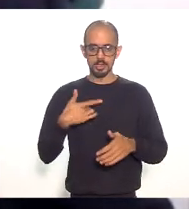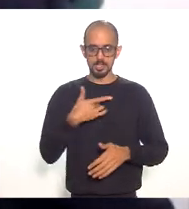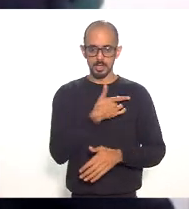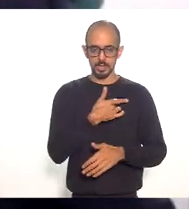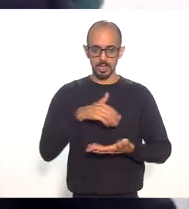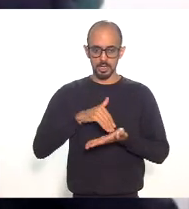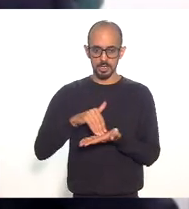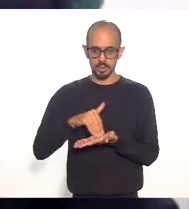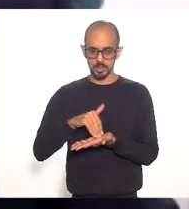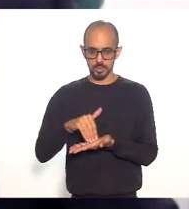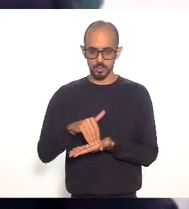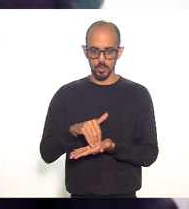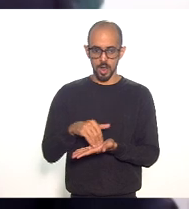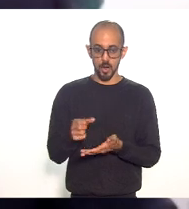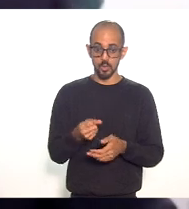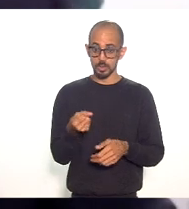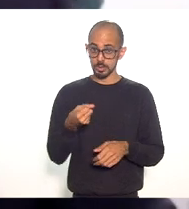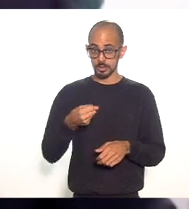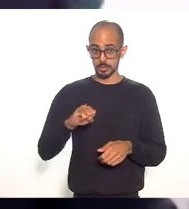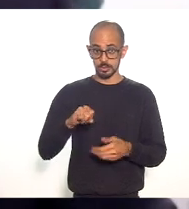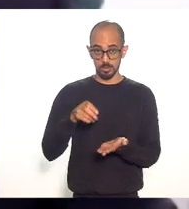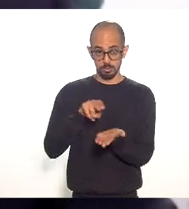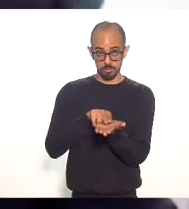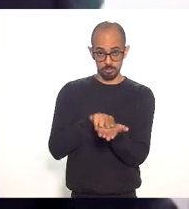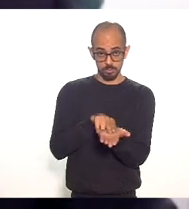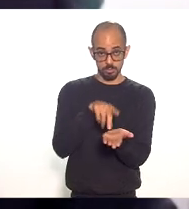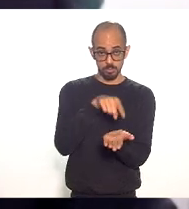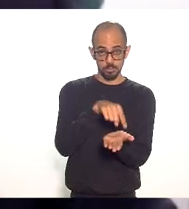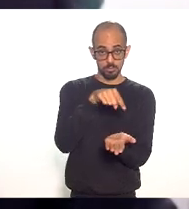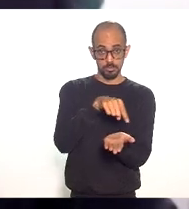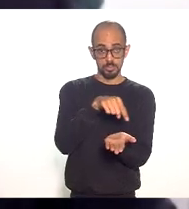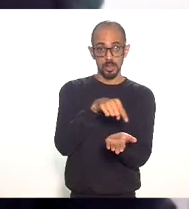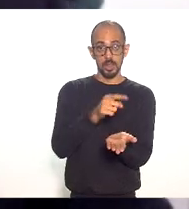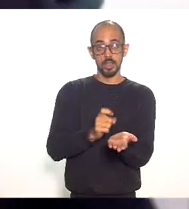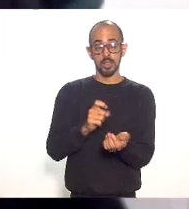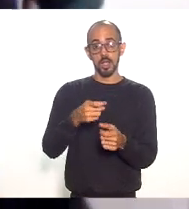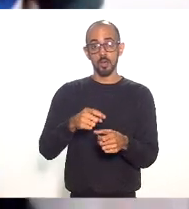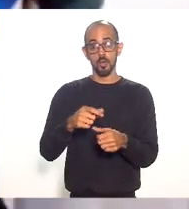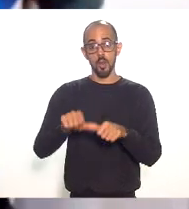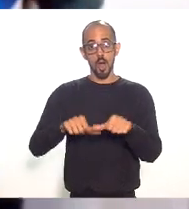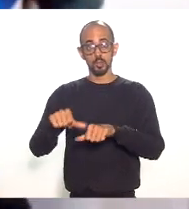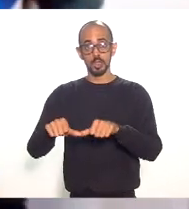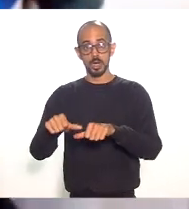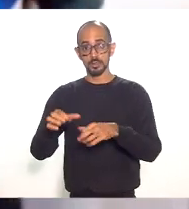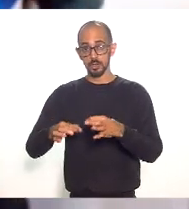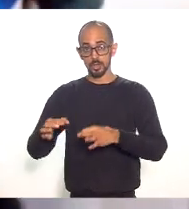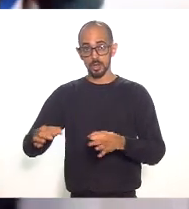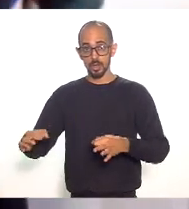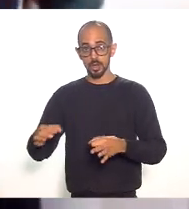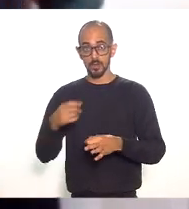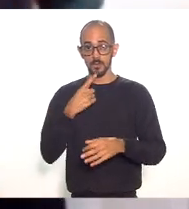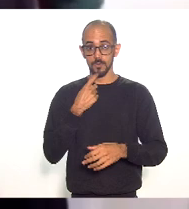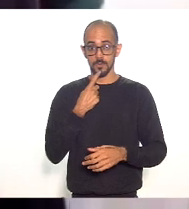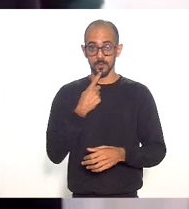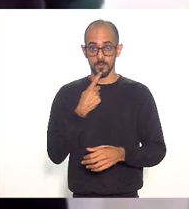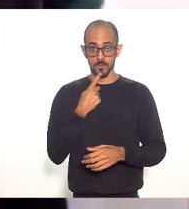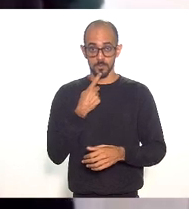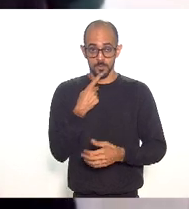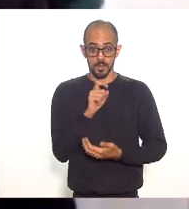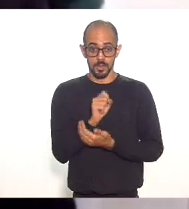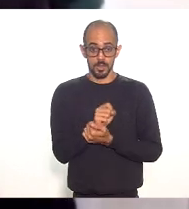algum cliente ou paciente tem alteração de hemoglobina glicada. Pareceres das comissões: Constituição e Justiça,